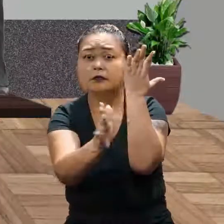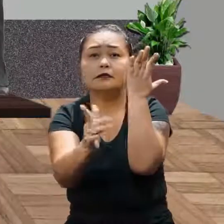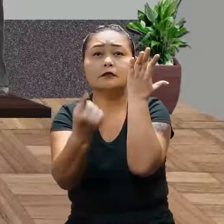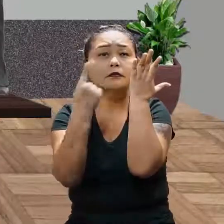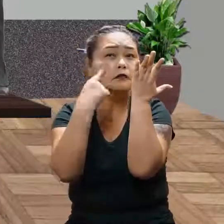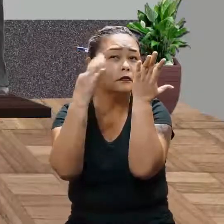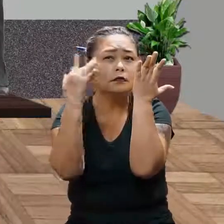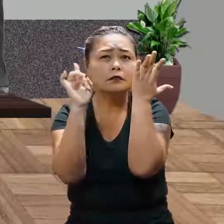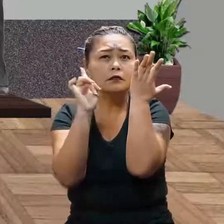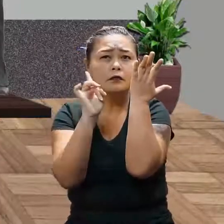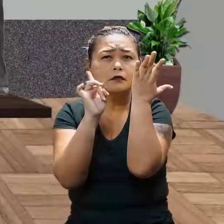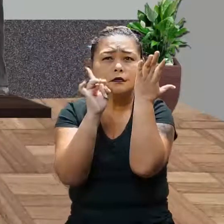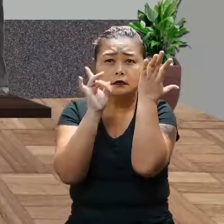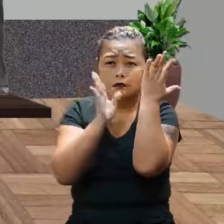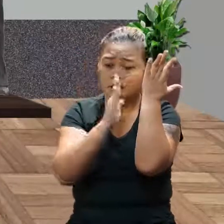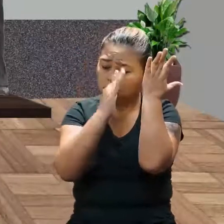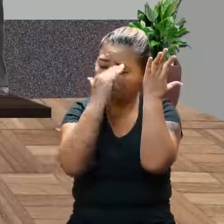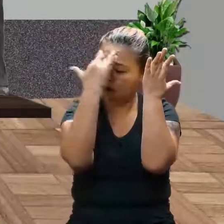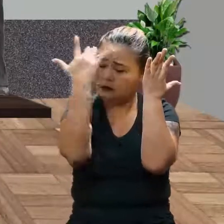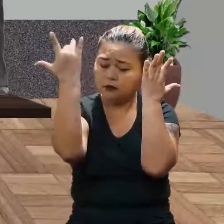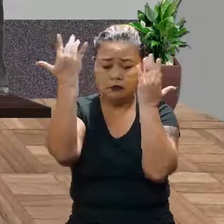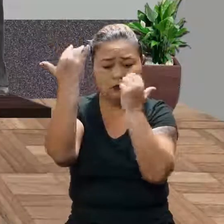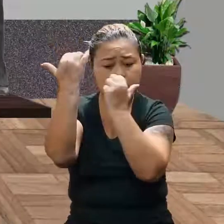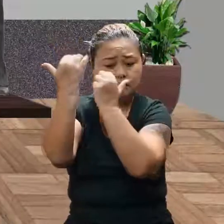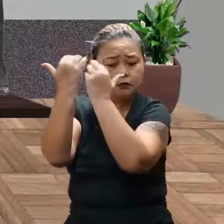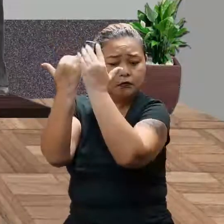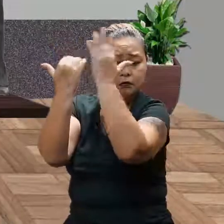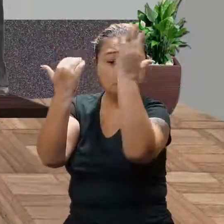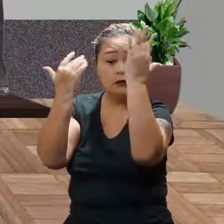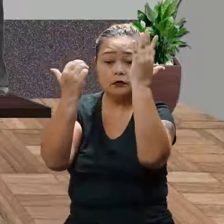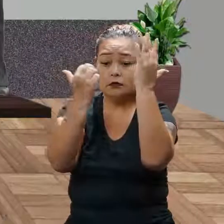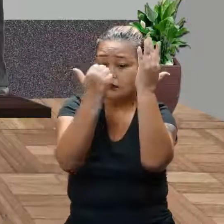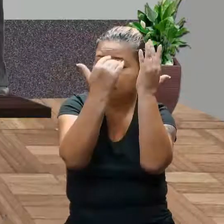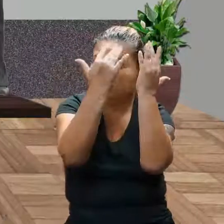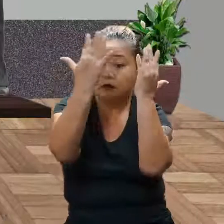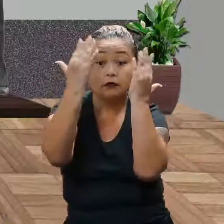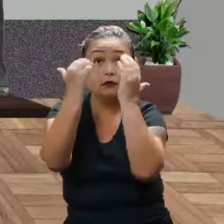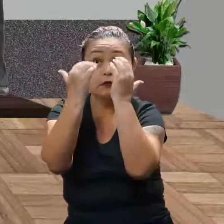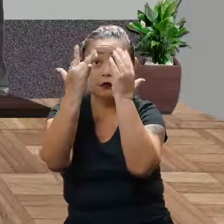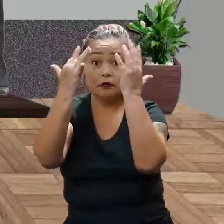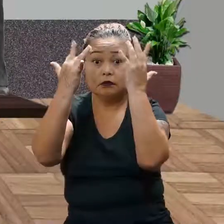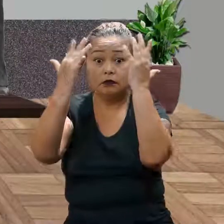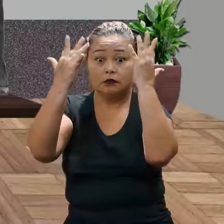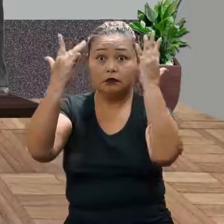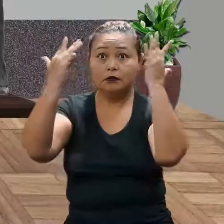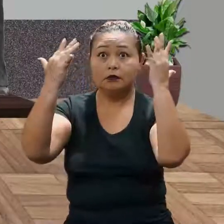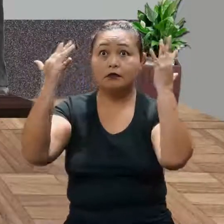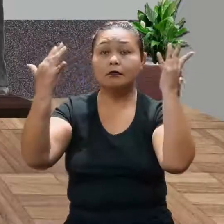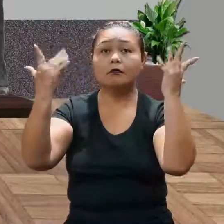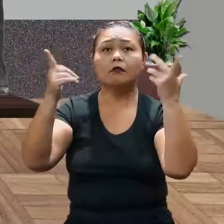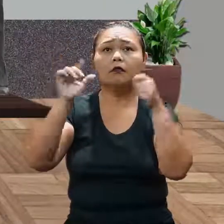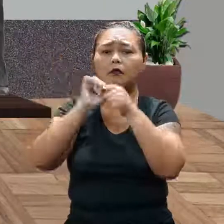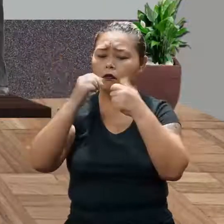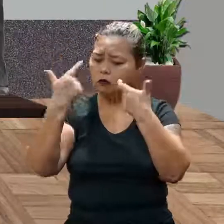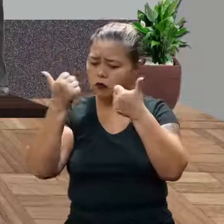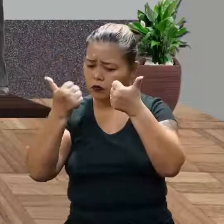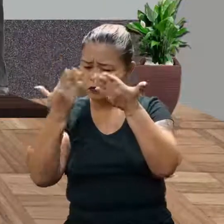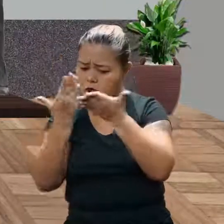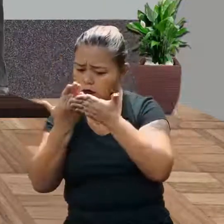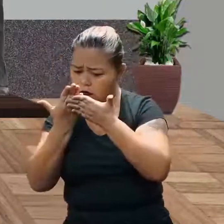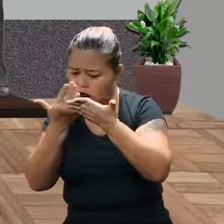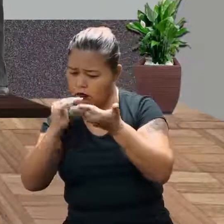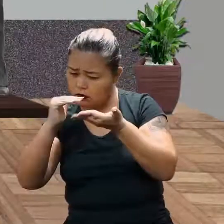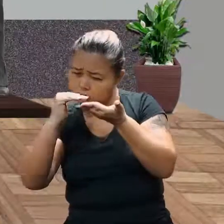Imaginem vocês, era aberto piquetes que depois tinham que ser enlarguecidos. Tinha todo o estudo topográfico